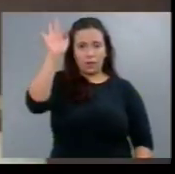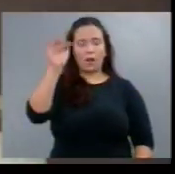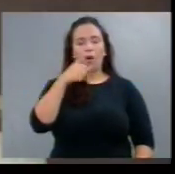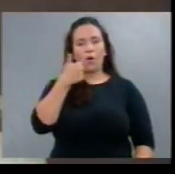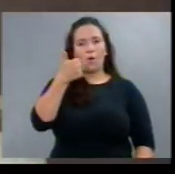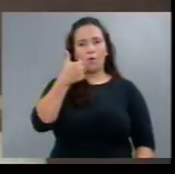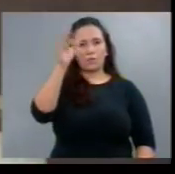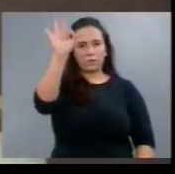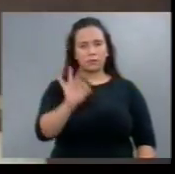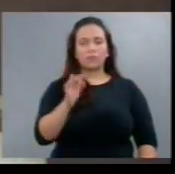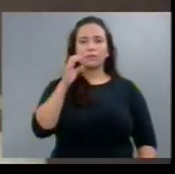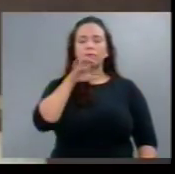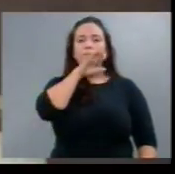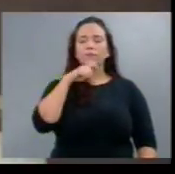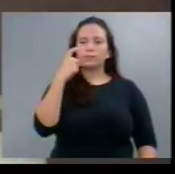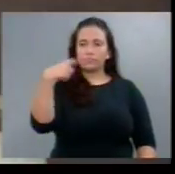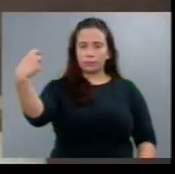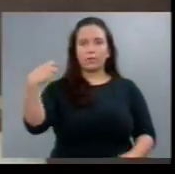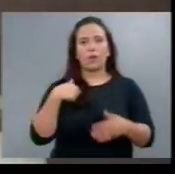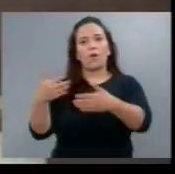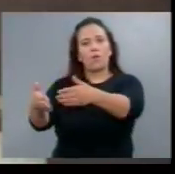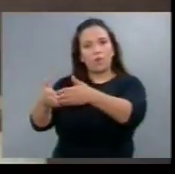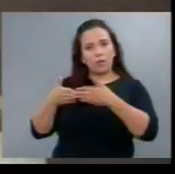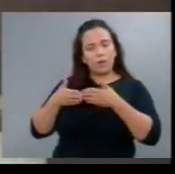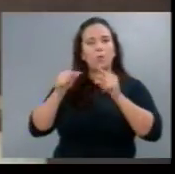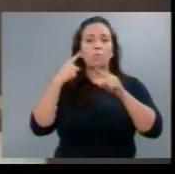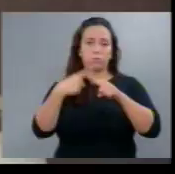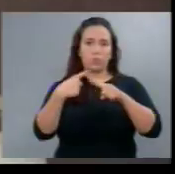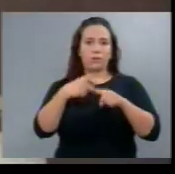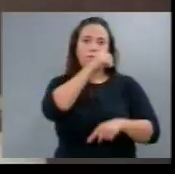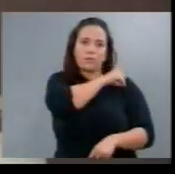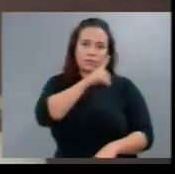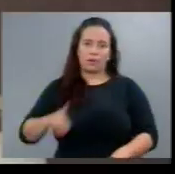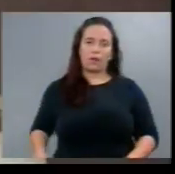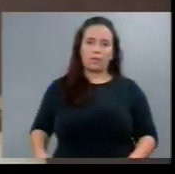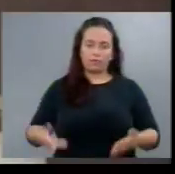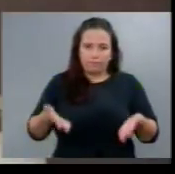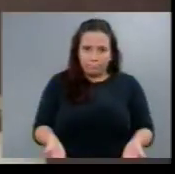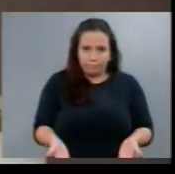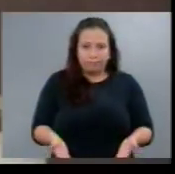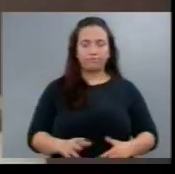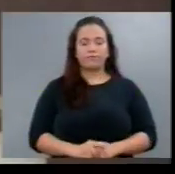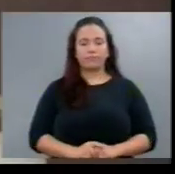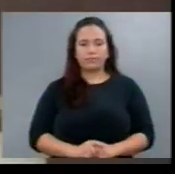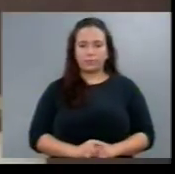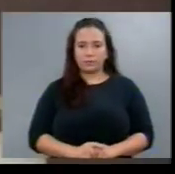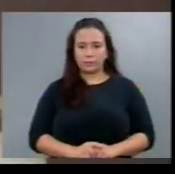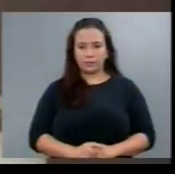11%. Afastado estou para o cumprimento do mandato eletivo.